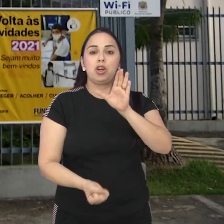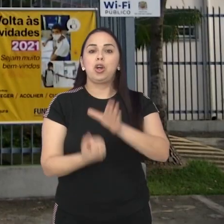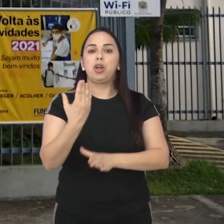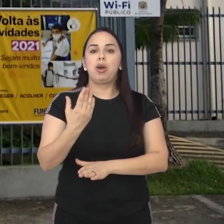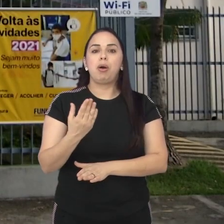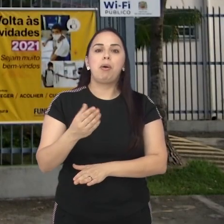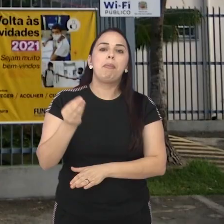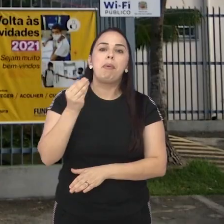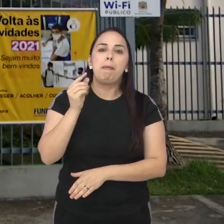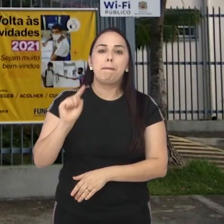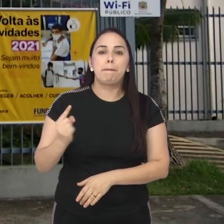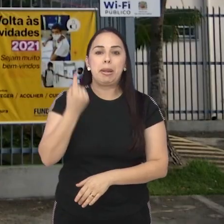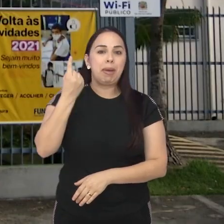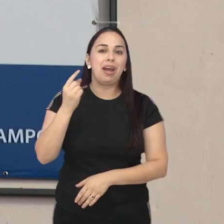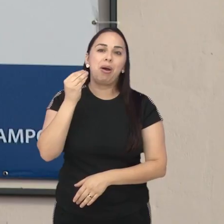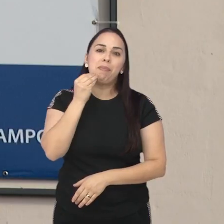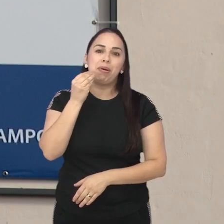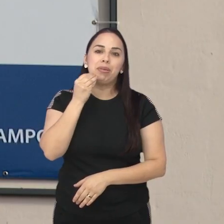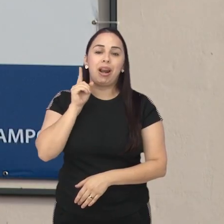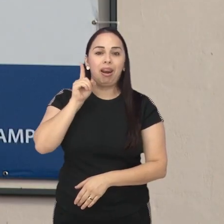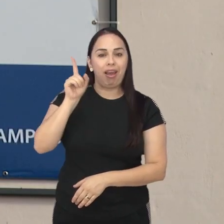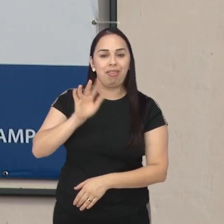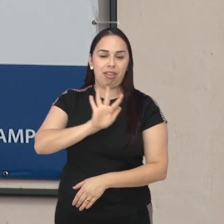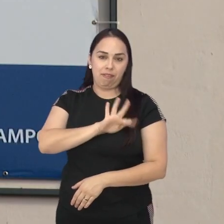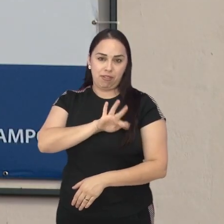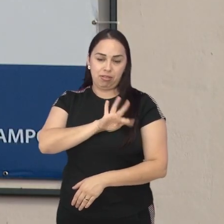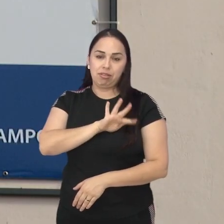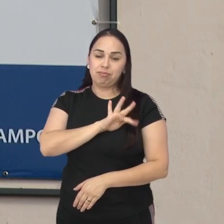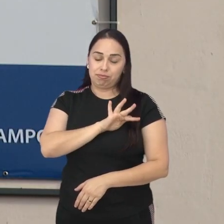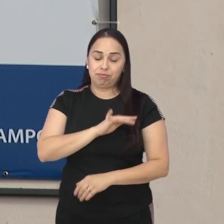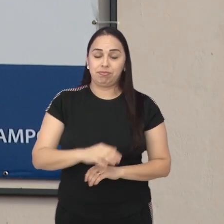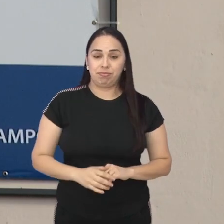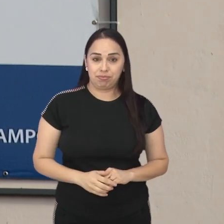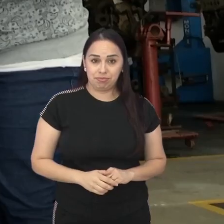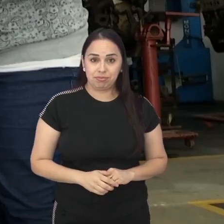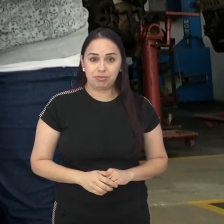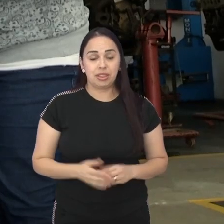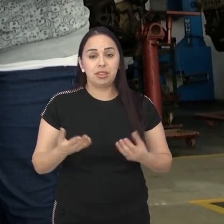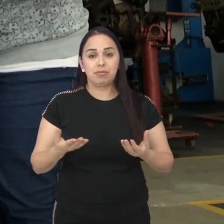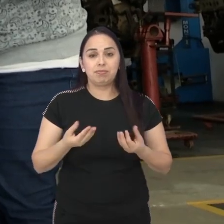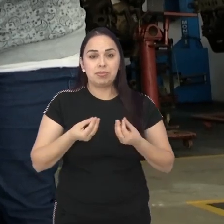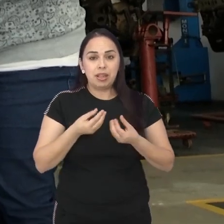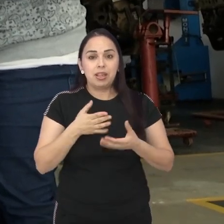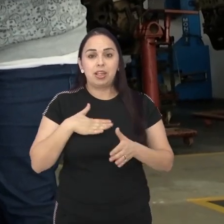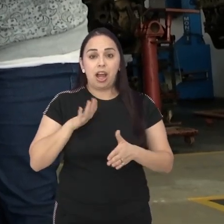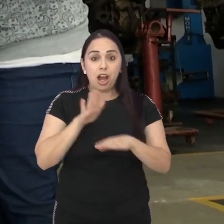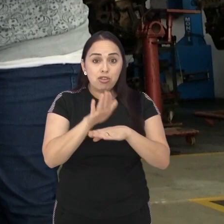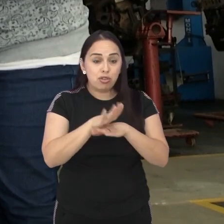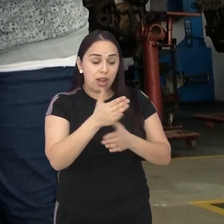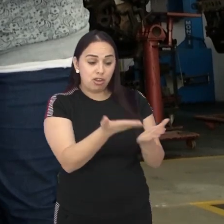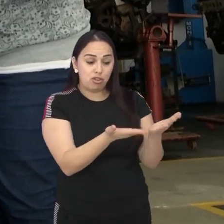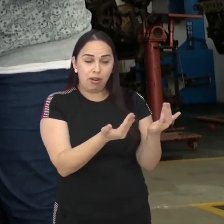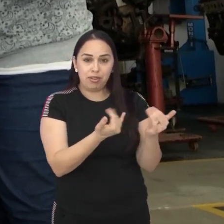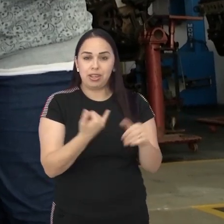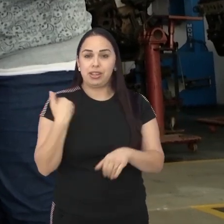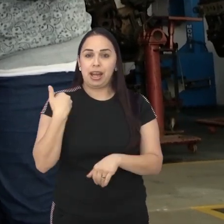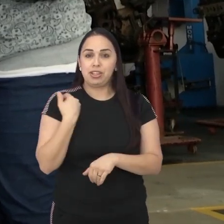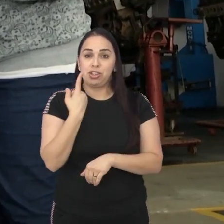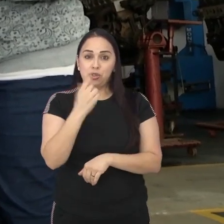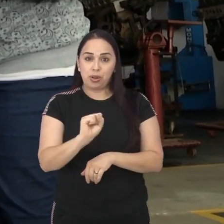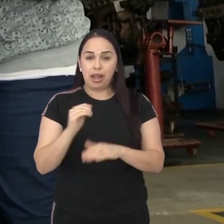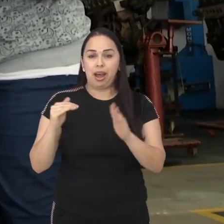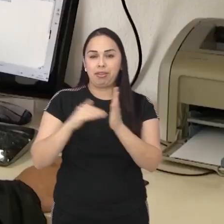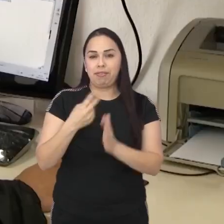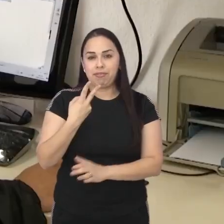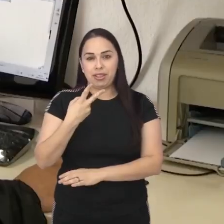programa Primeira Chance na Fundas, a Fundação Hélio Augusto de Souza, que pretende preparar jovens de 18 a